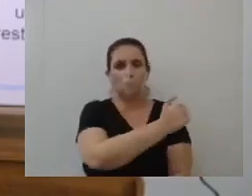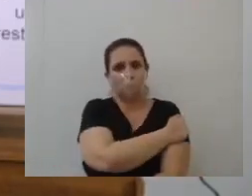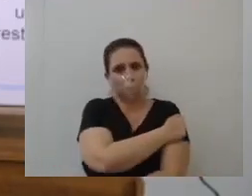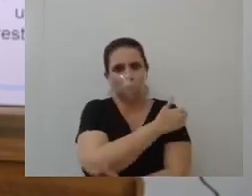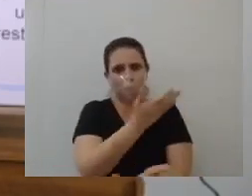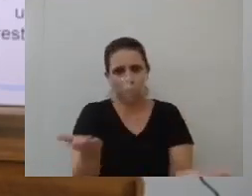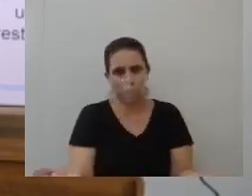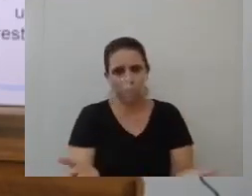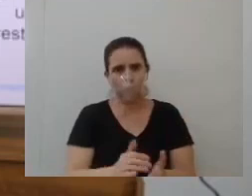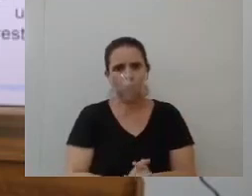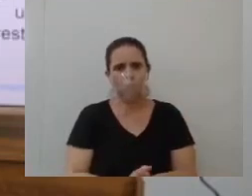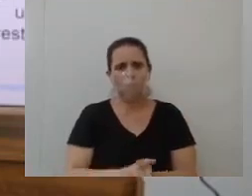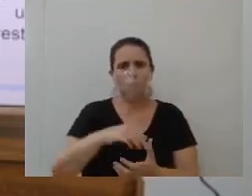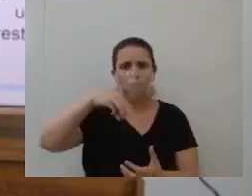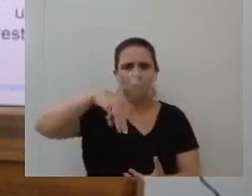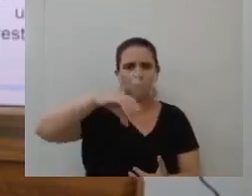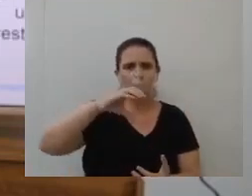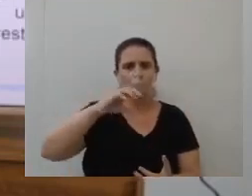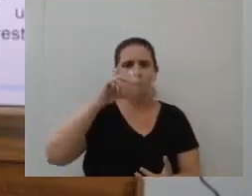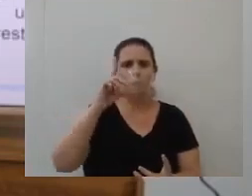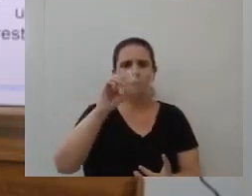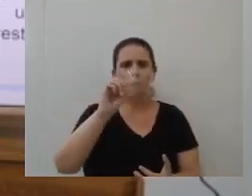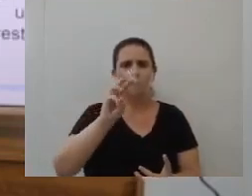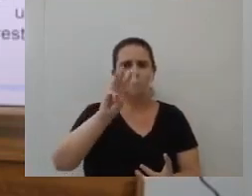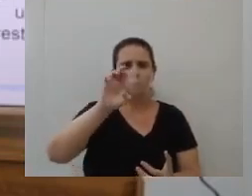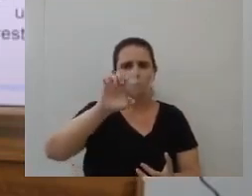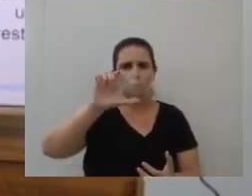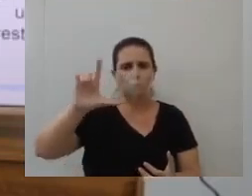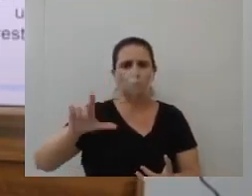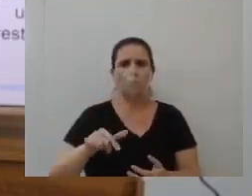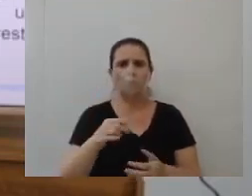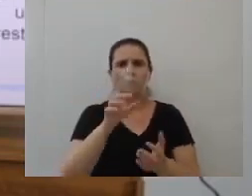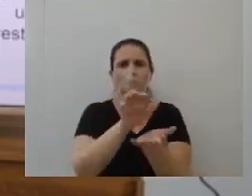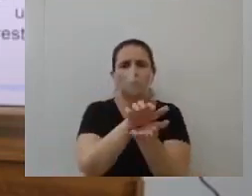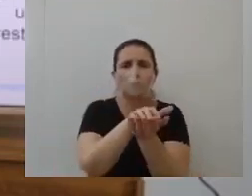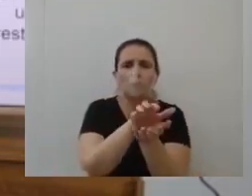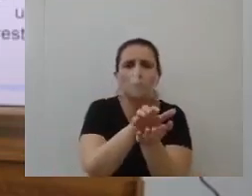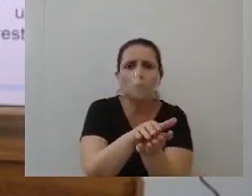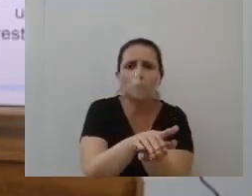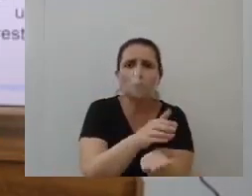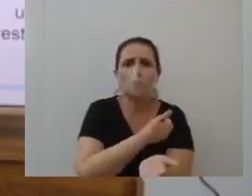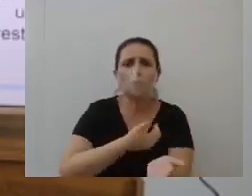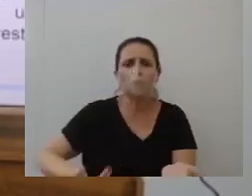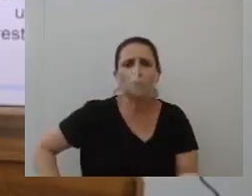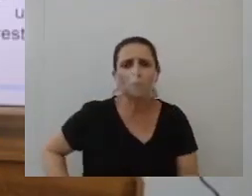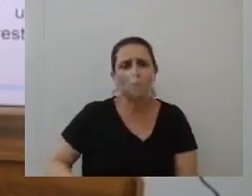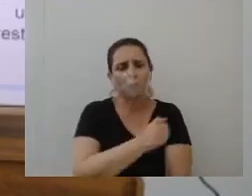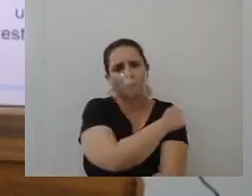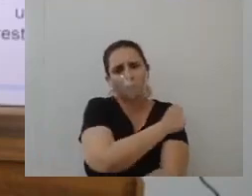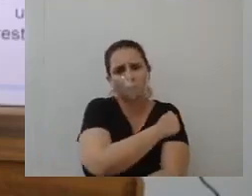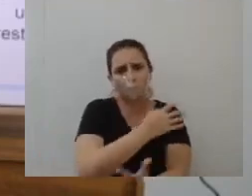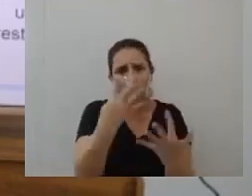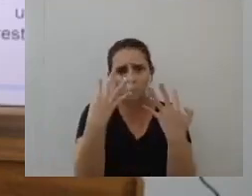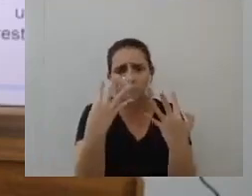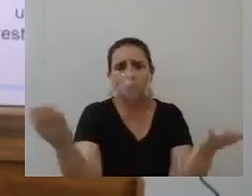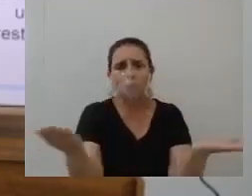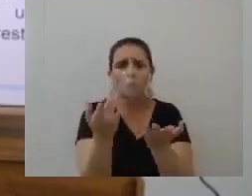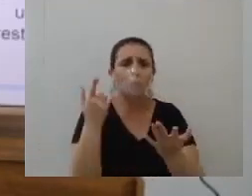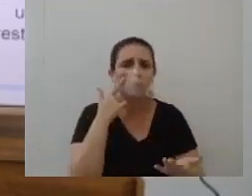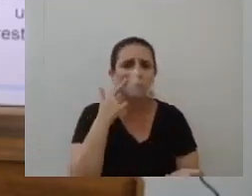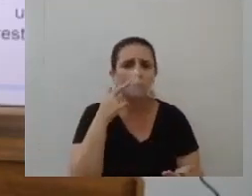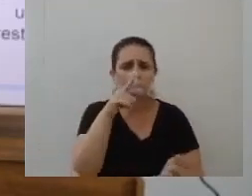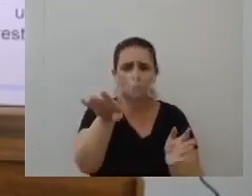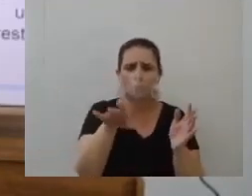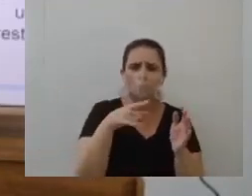aluno do McDowell, o aluno da Rede Estadual de Pernambuco que está assistindo agora, presta atenção. O que é que chega mais